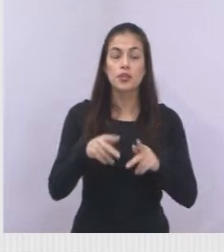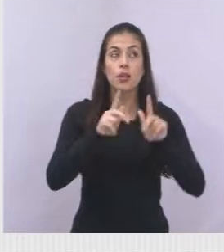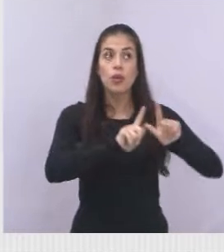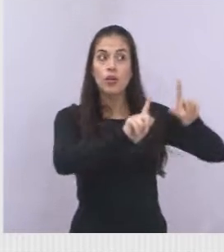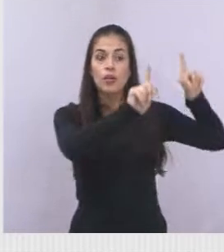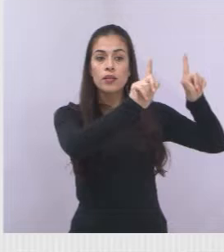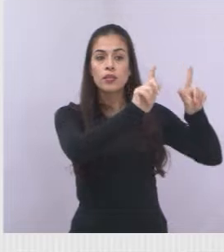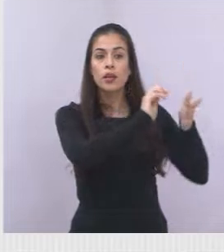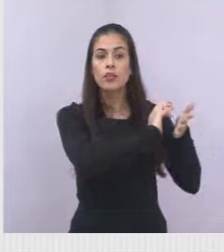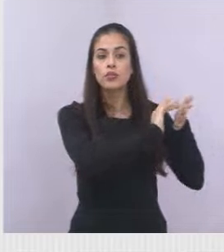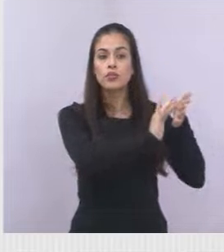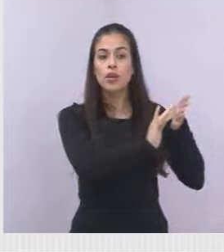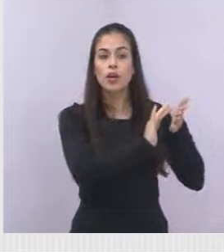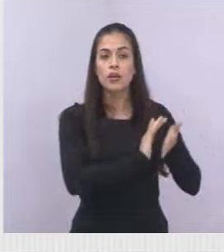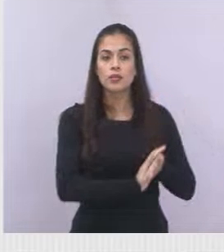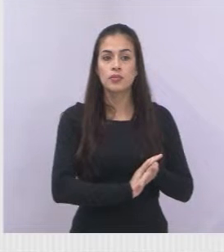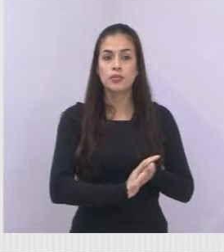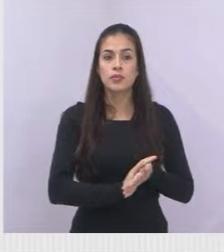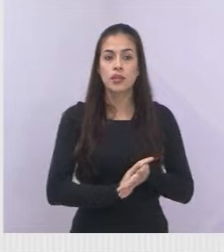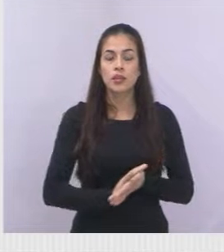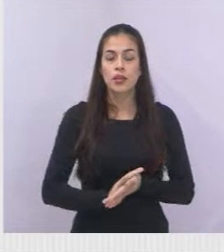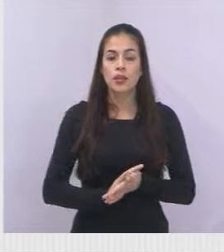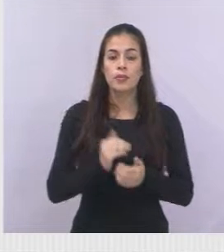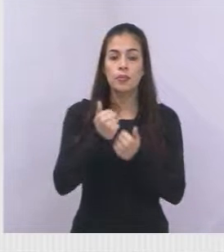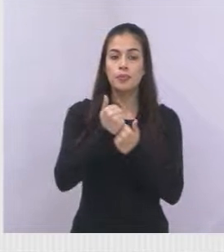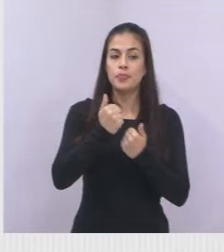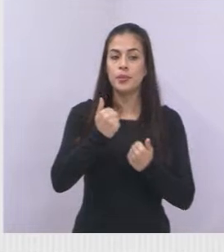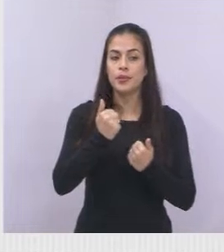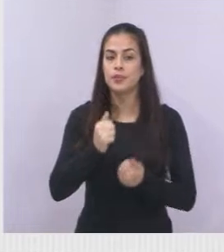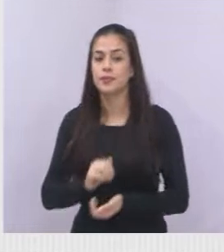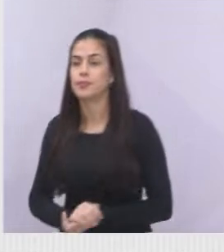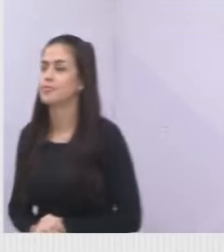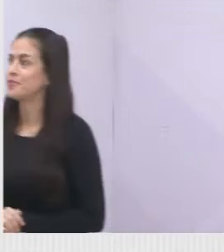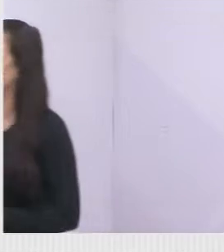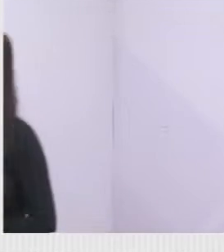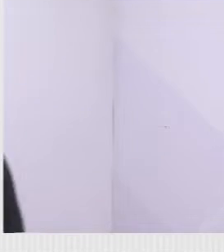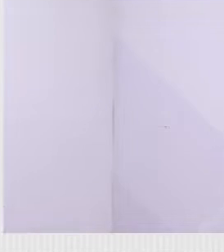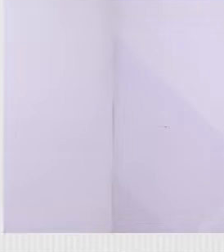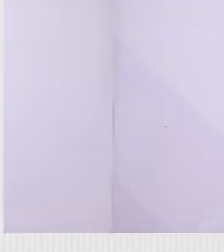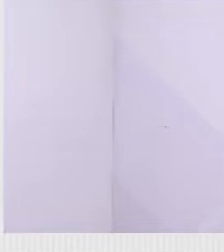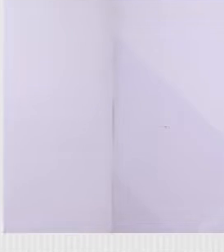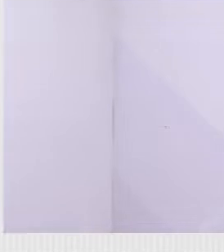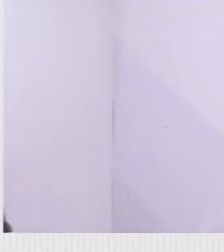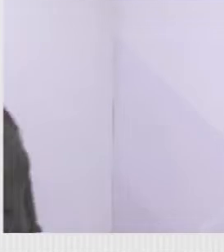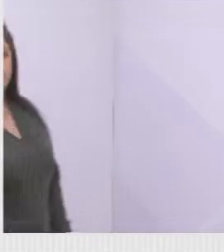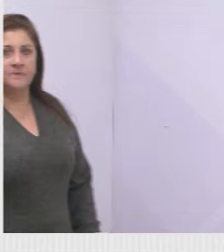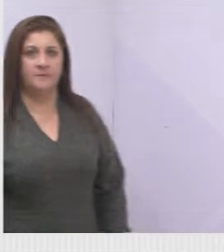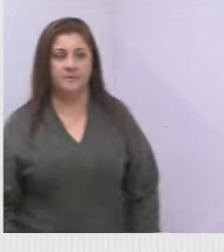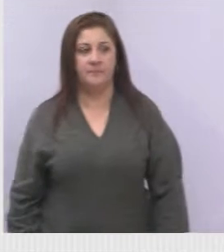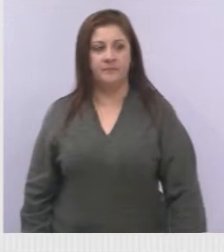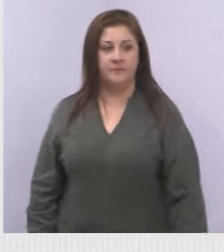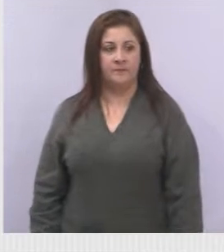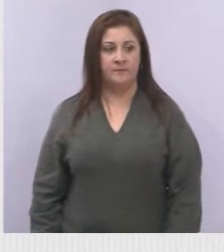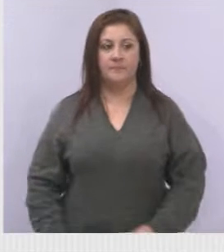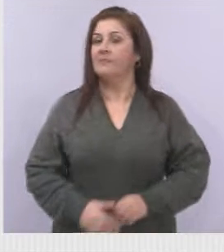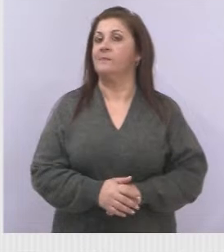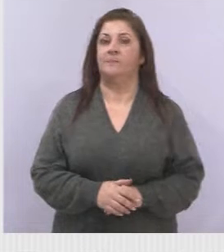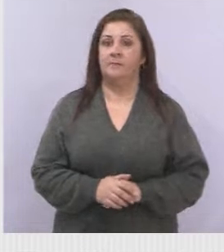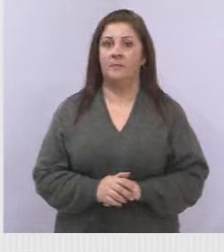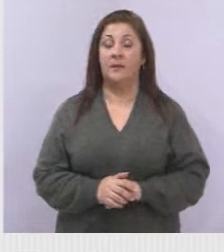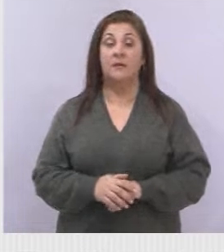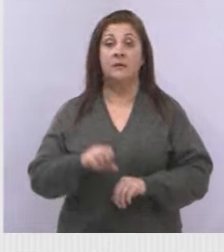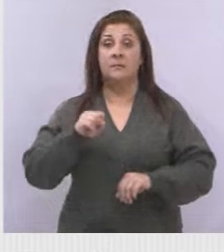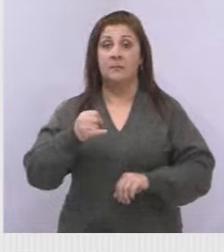cartazes contendo os seguintes dizeres: em todo atendimento de saúde, os maiores de